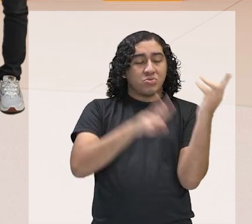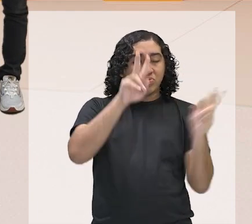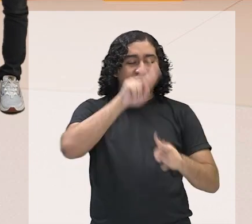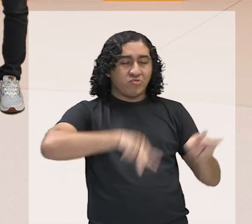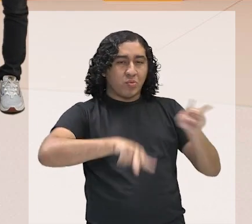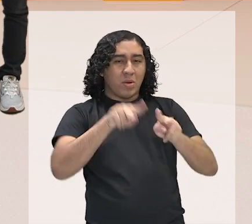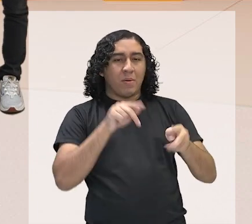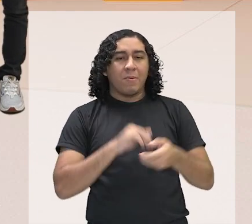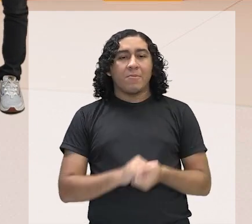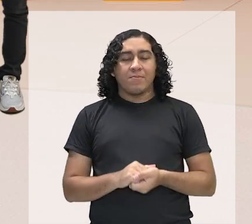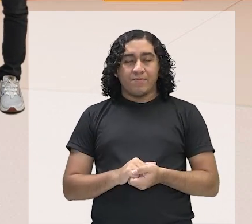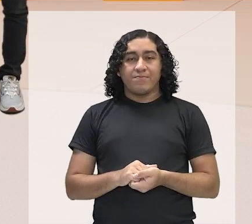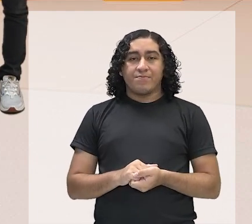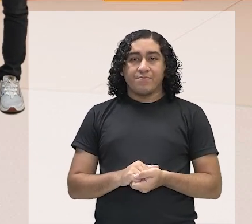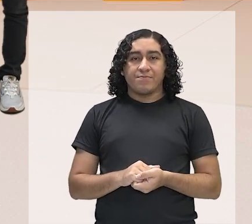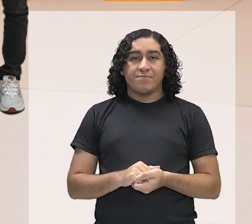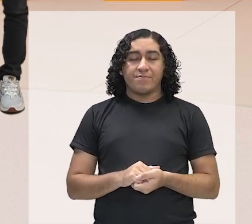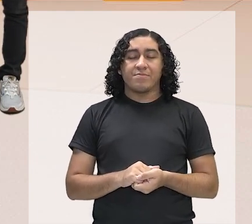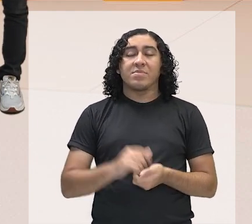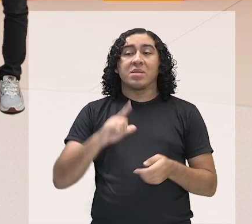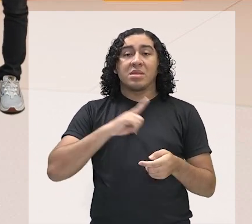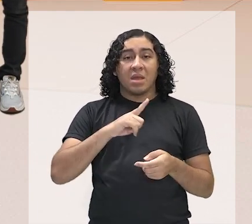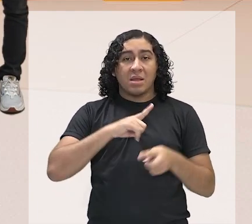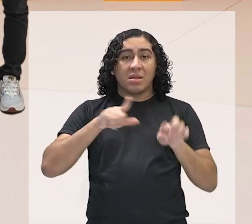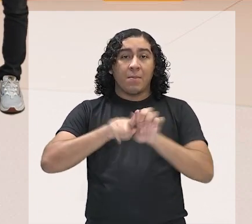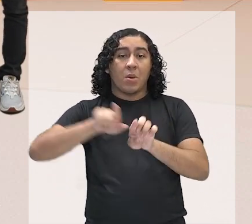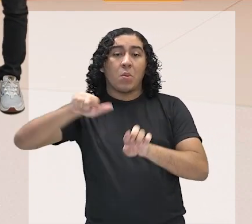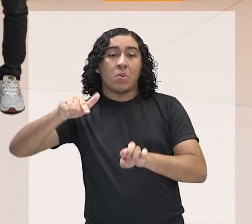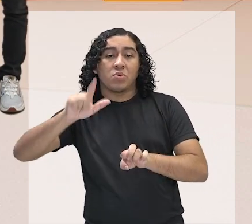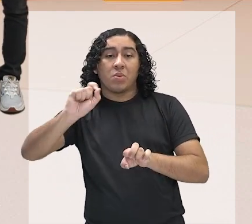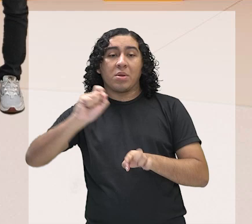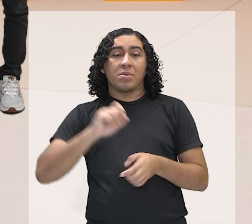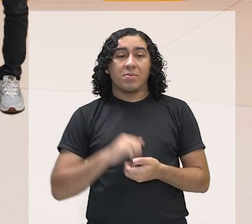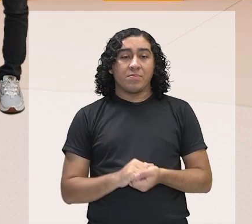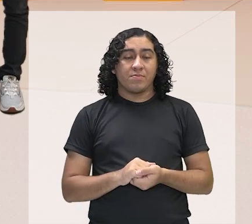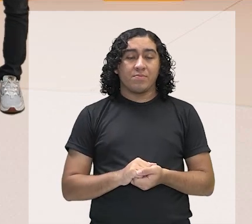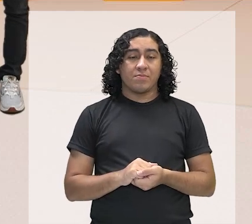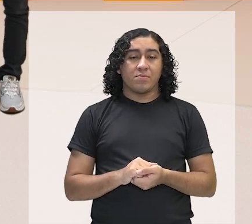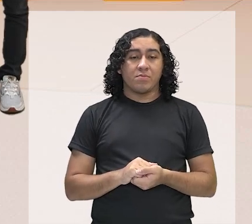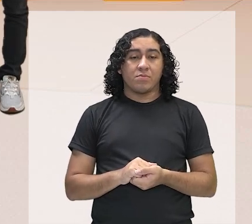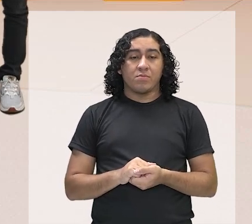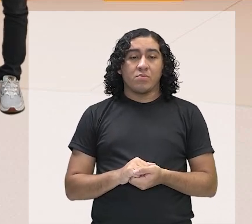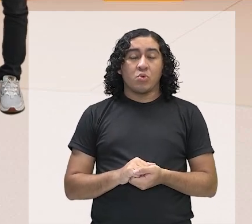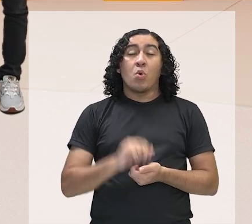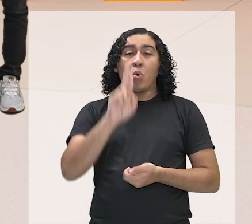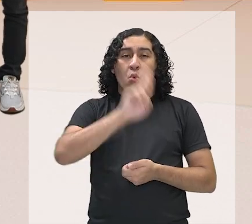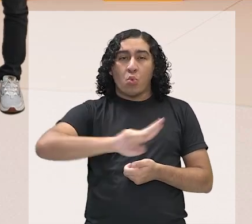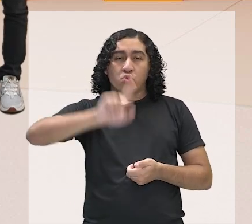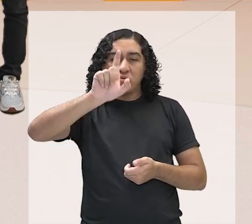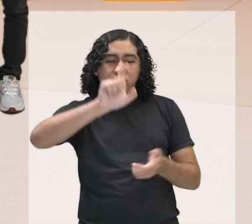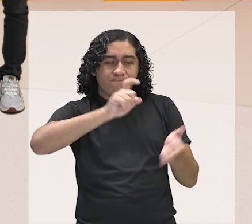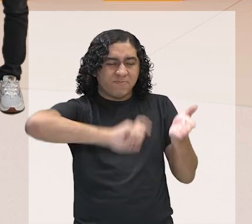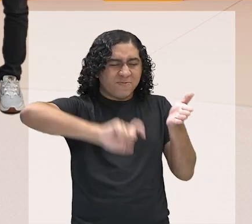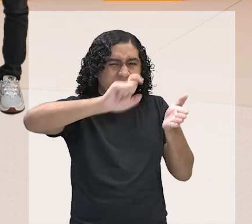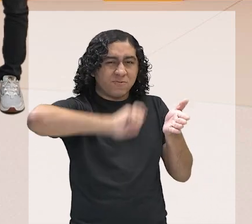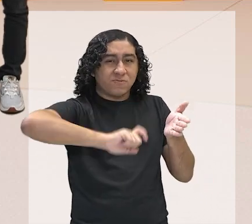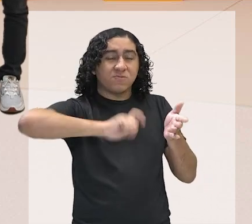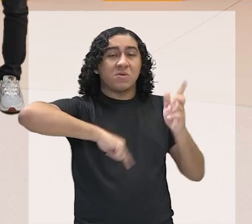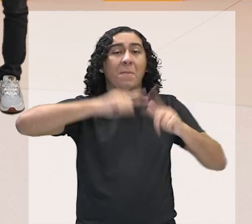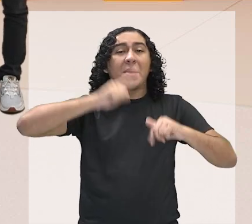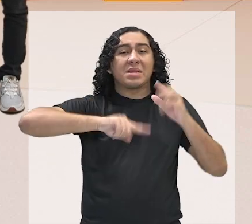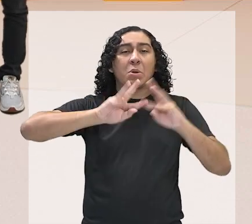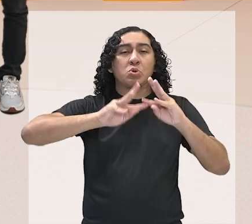Temos também como objetivo da Conferência de Estocolmo limitar a utilização de pesticida dentro da atividade de